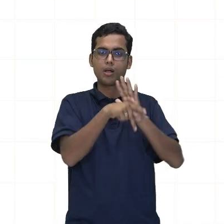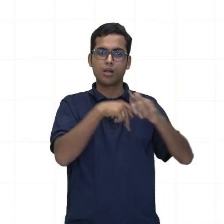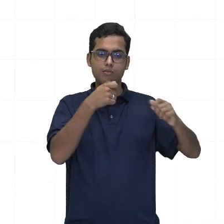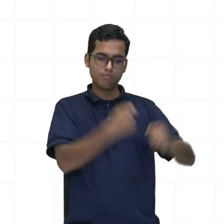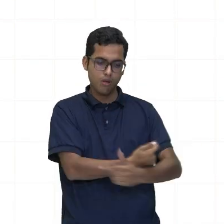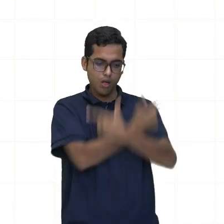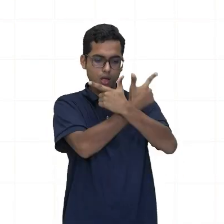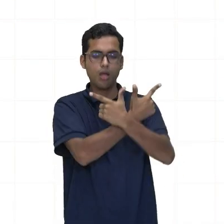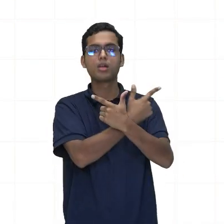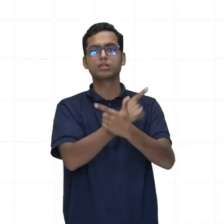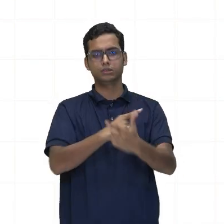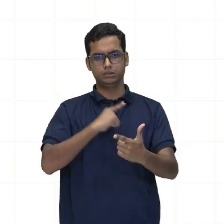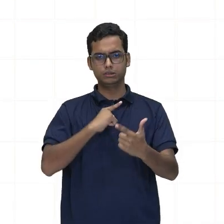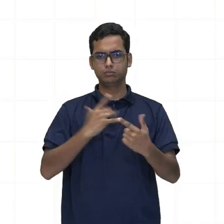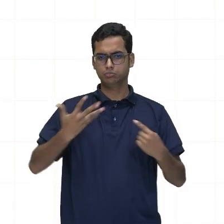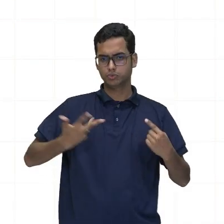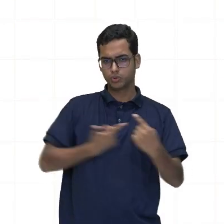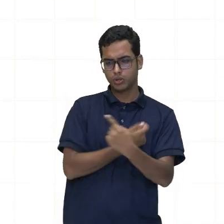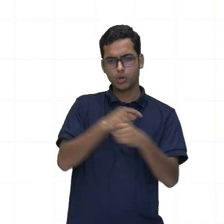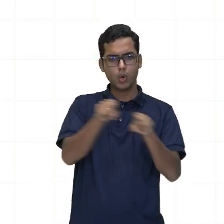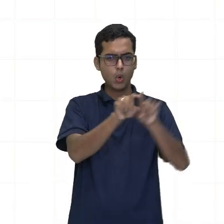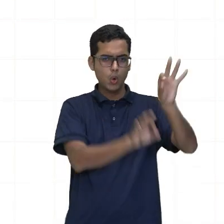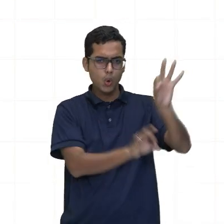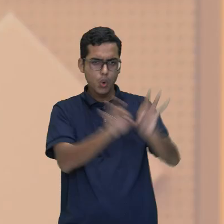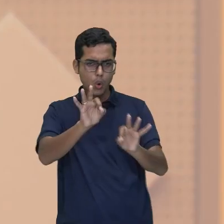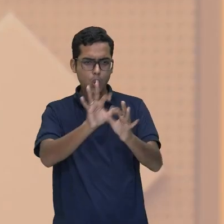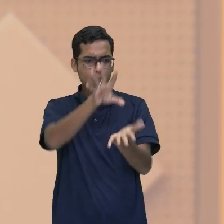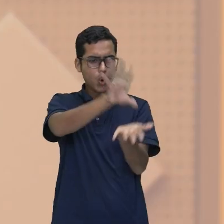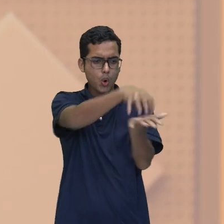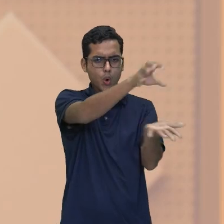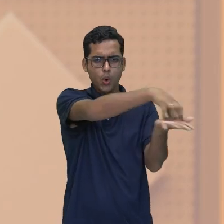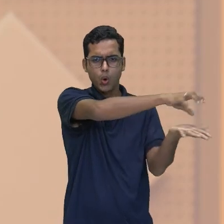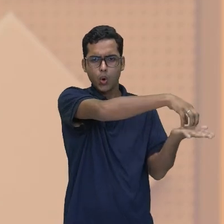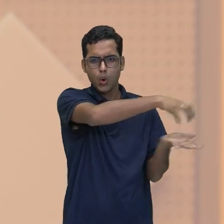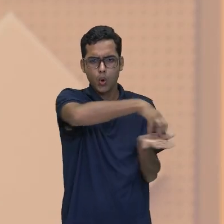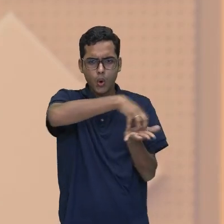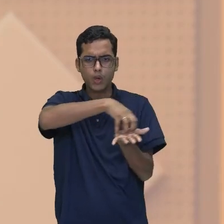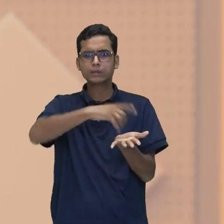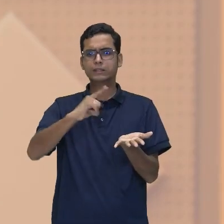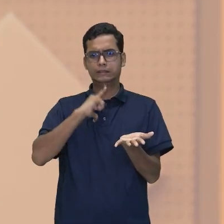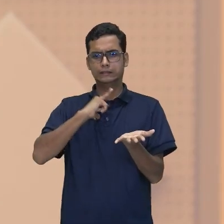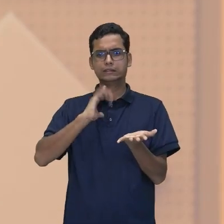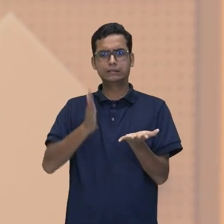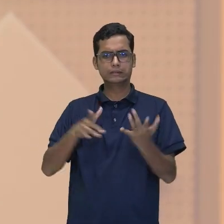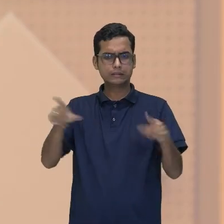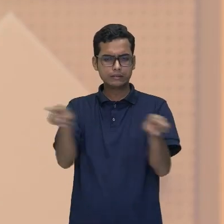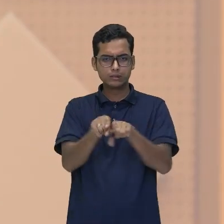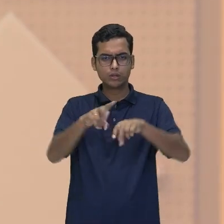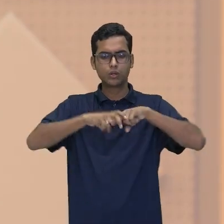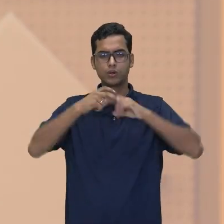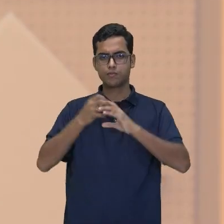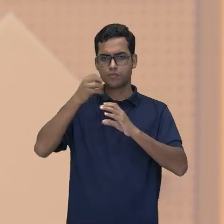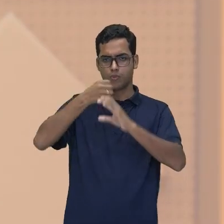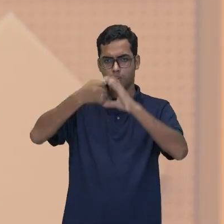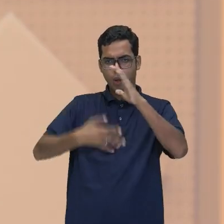eles ainda existiam em organizações menores, em cidades-estados, até porque uma das características da